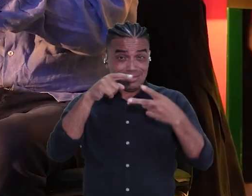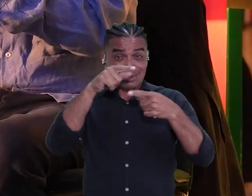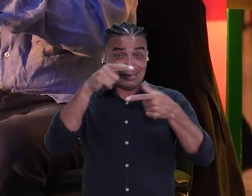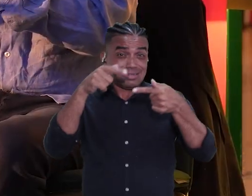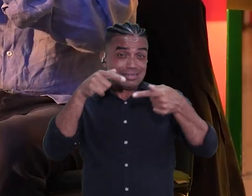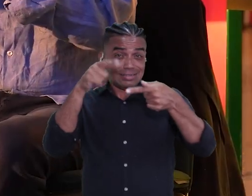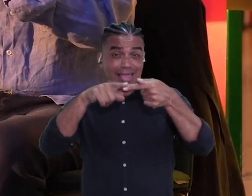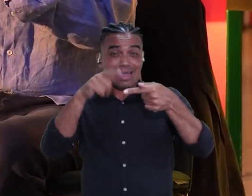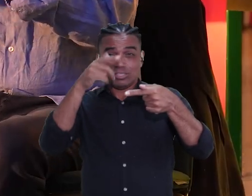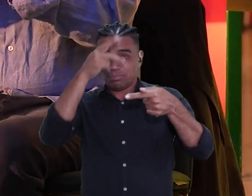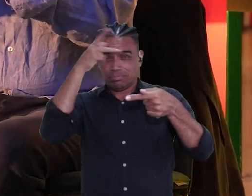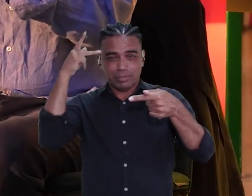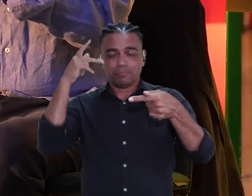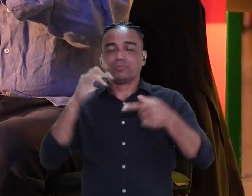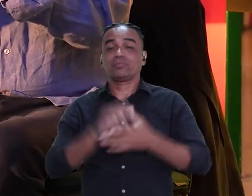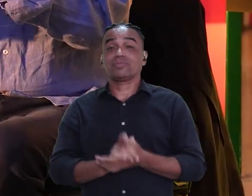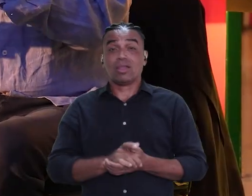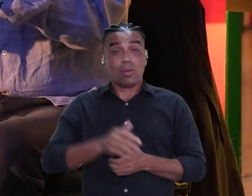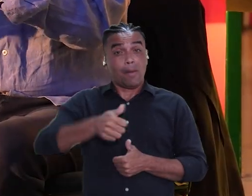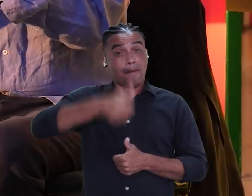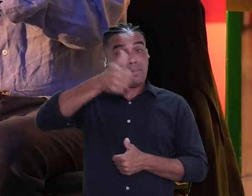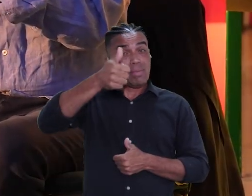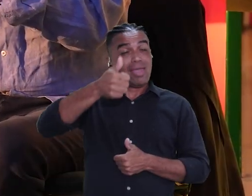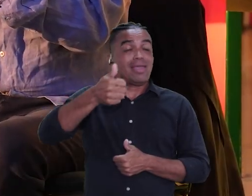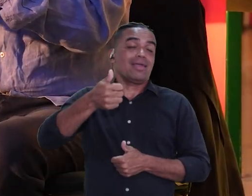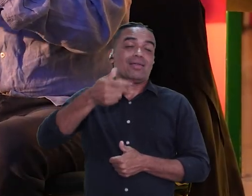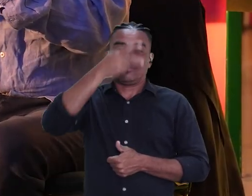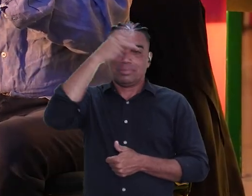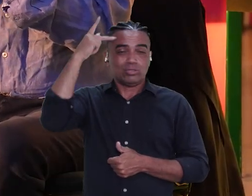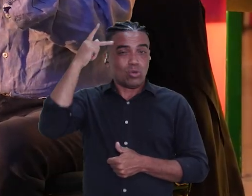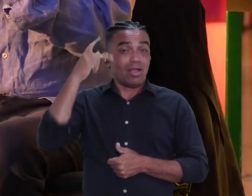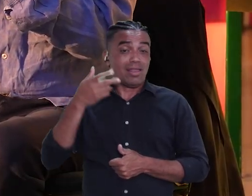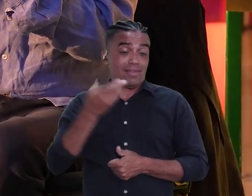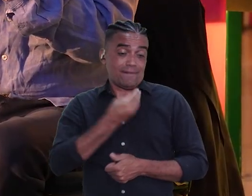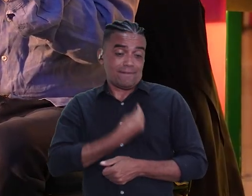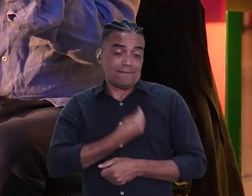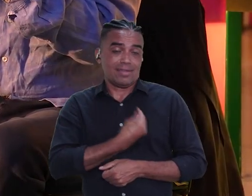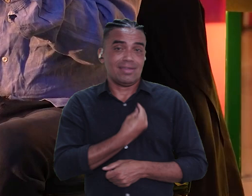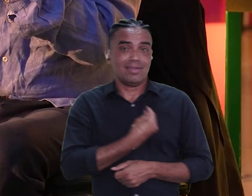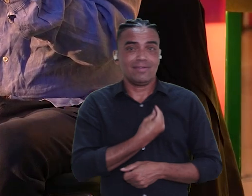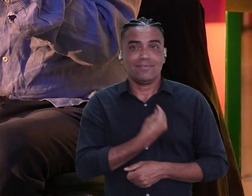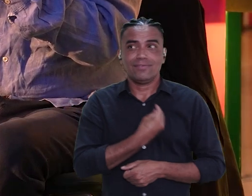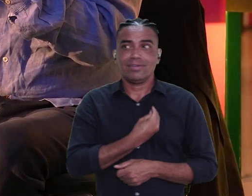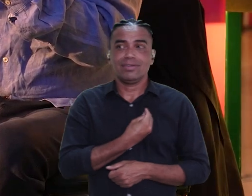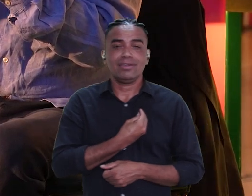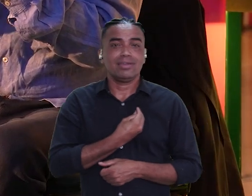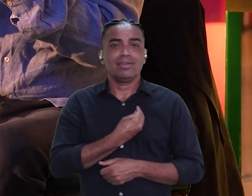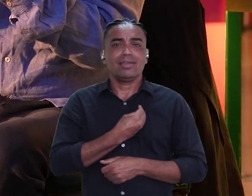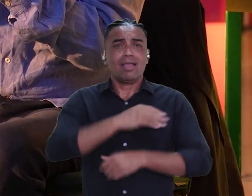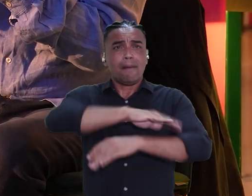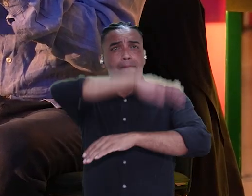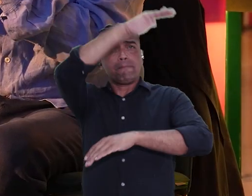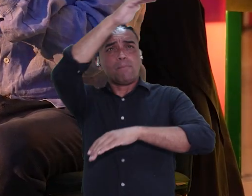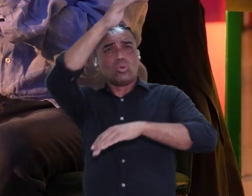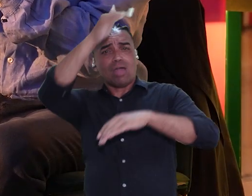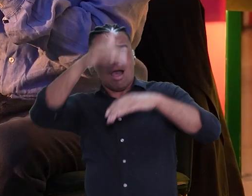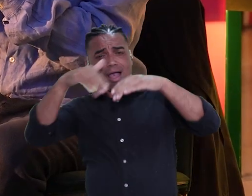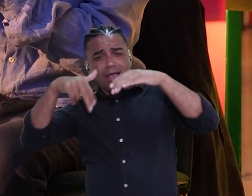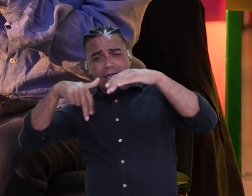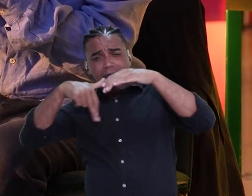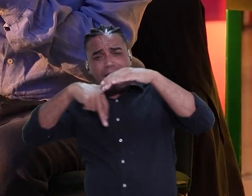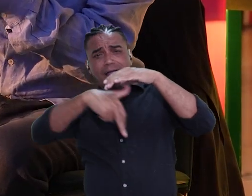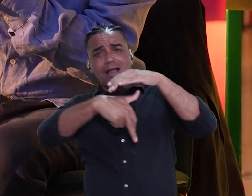recadeiros. E o primeiro deles é um que vive numa caverna, numa gruta